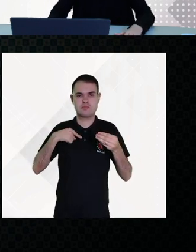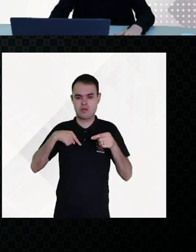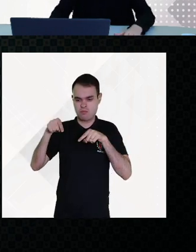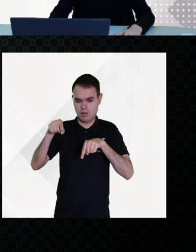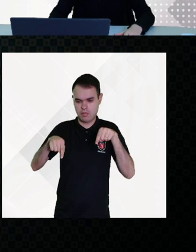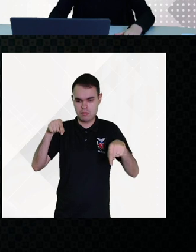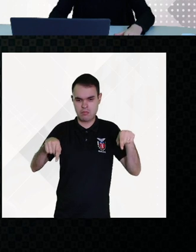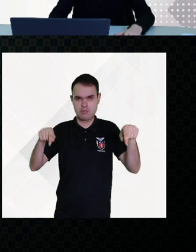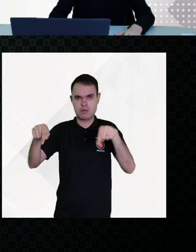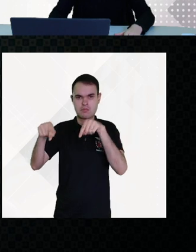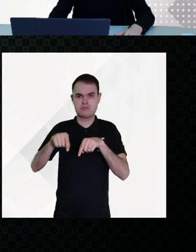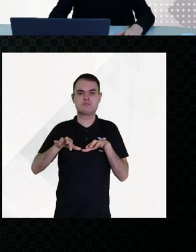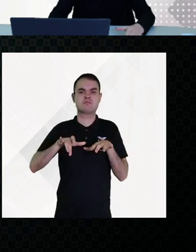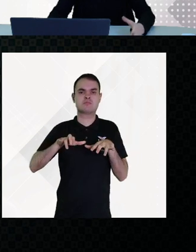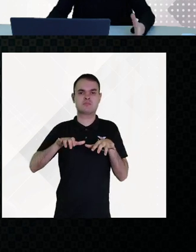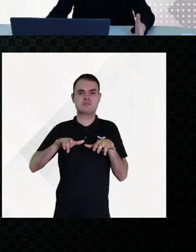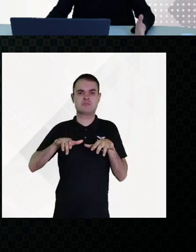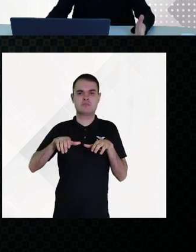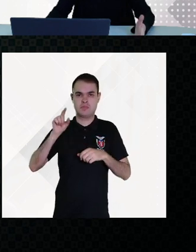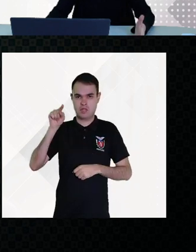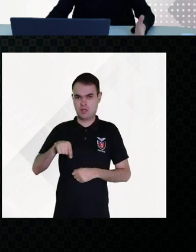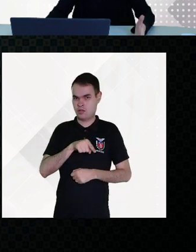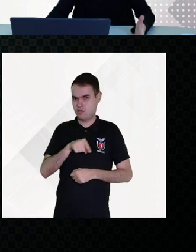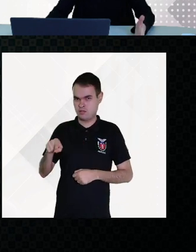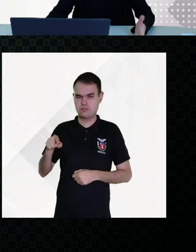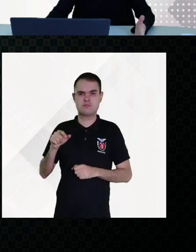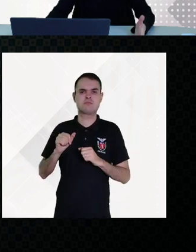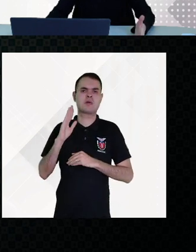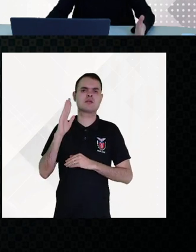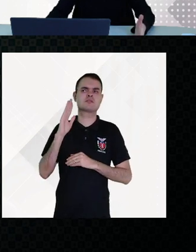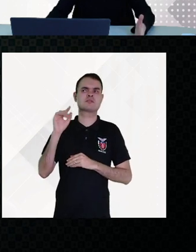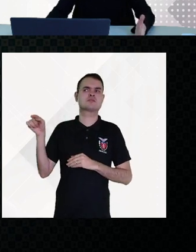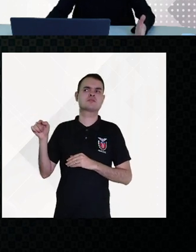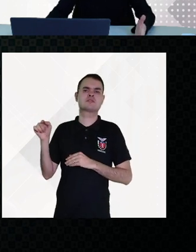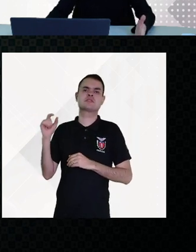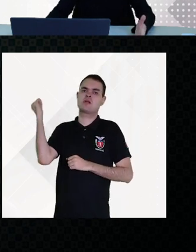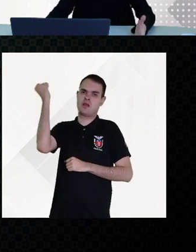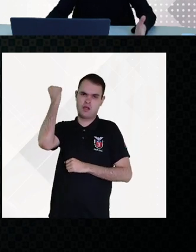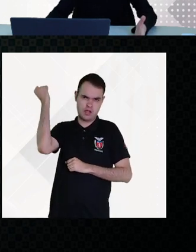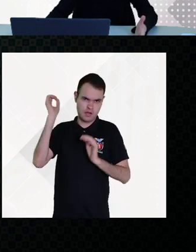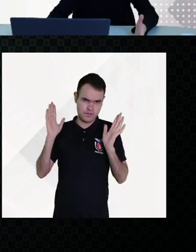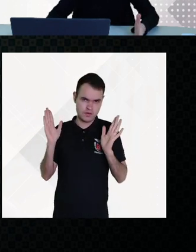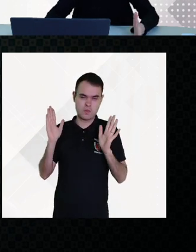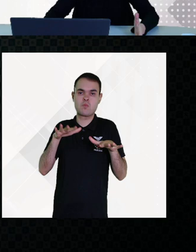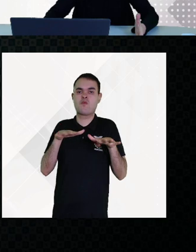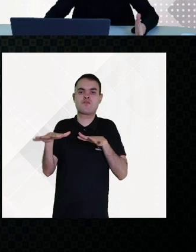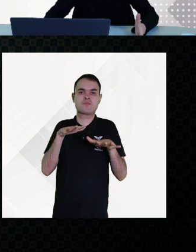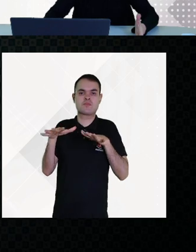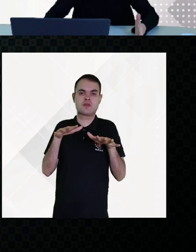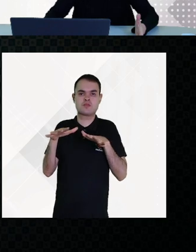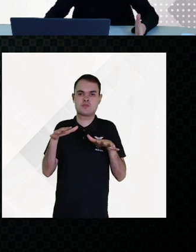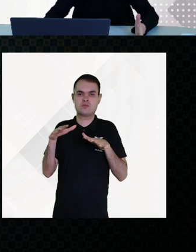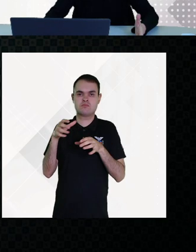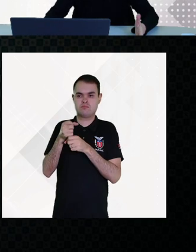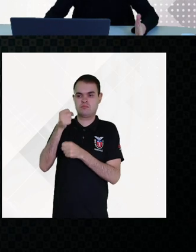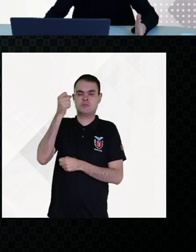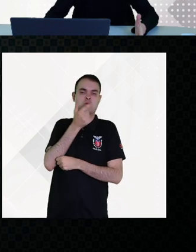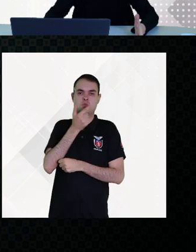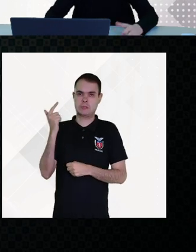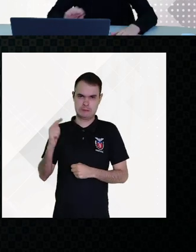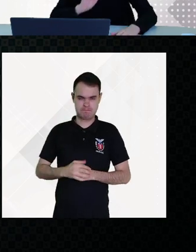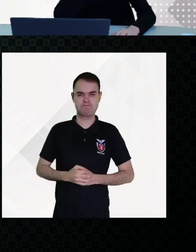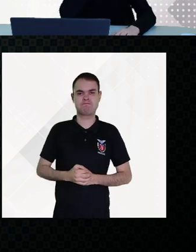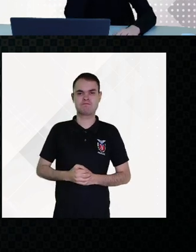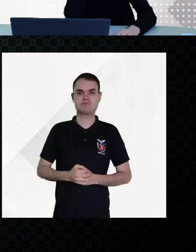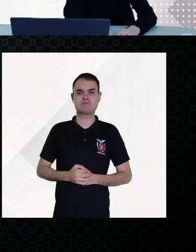controle, aqui eu estou falando de casos mais comprometidos, que o movimento voluntário é do controle da cervical.